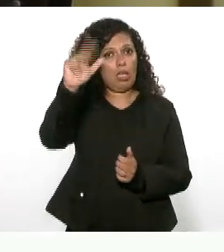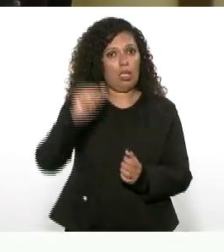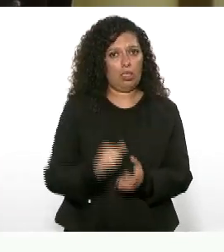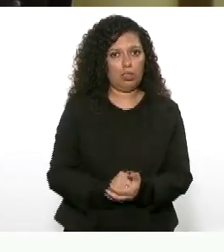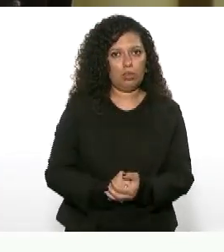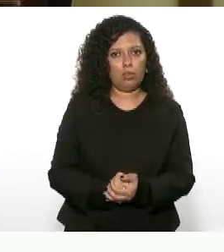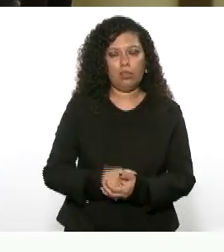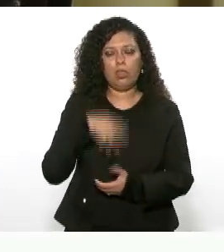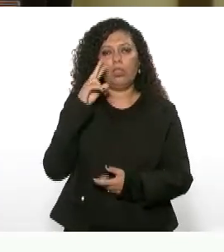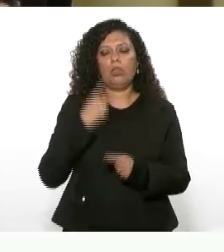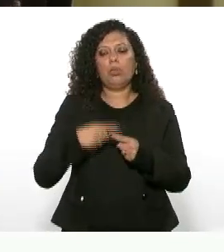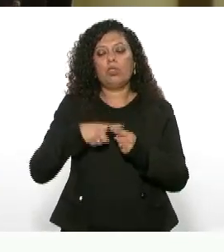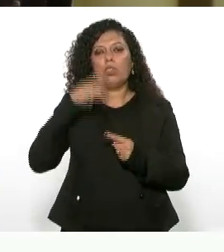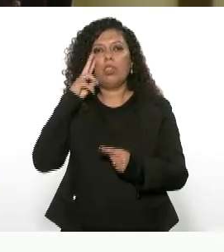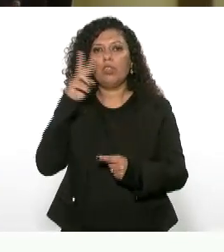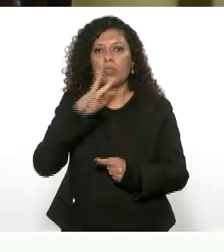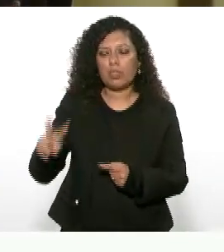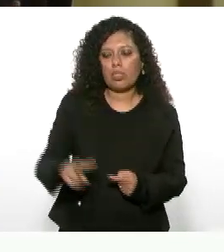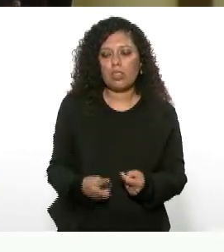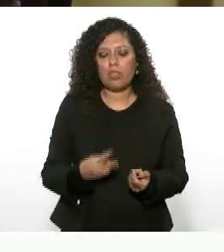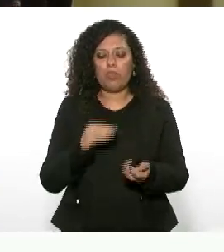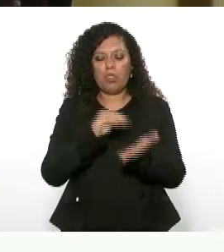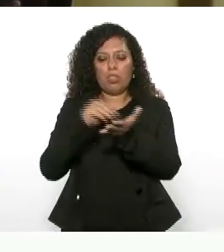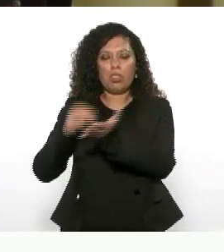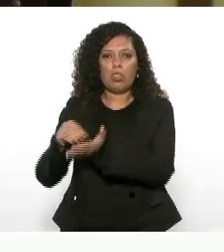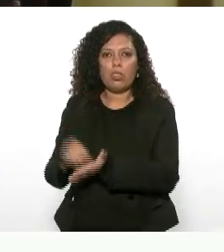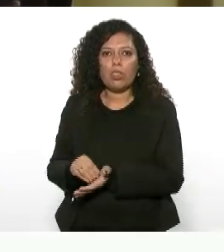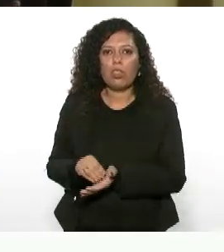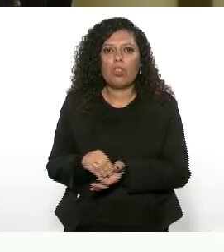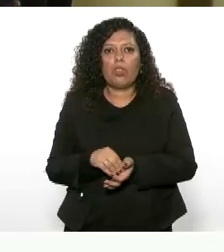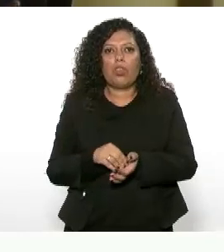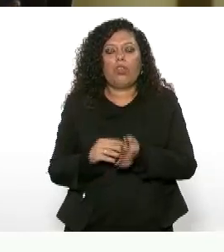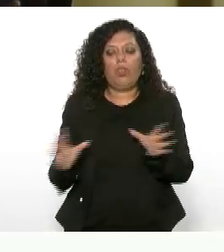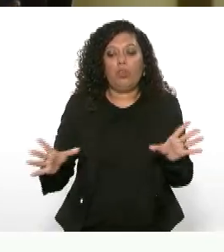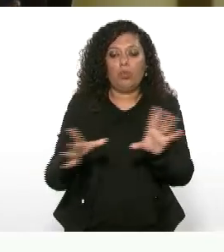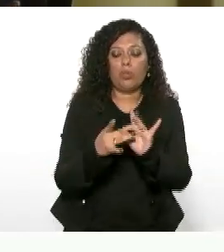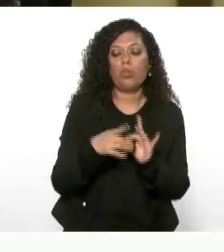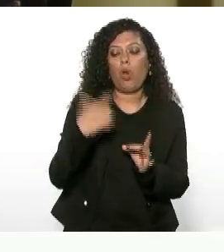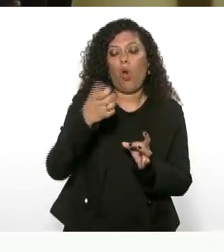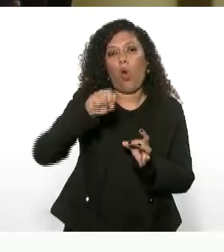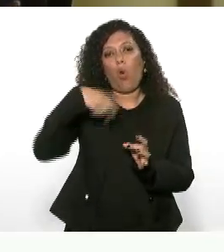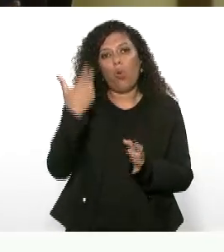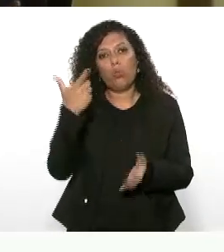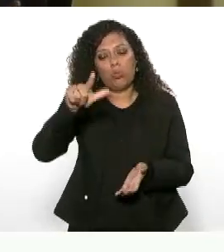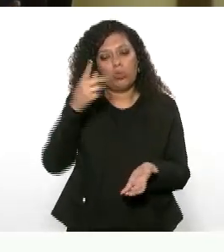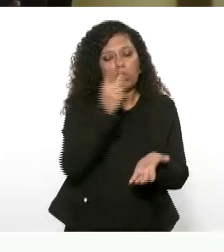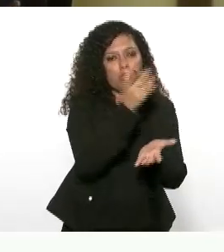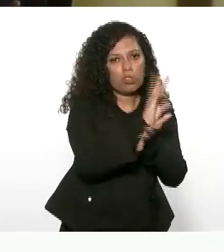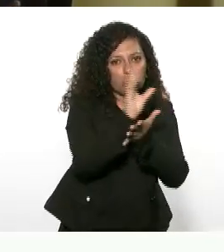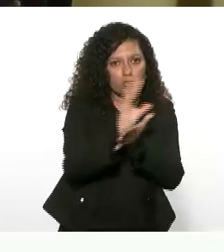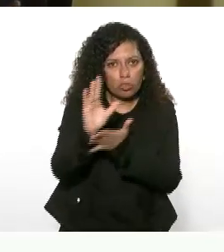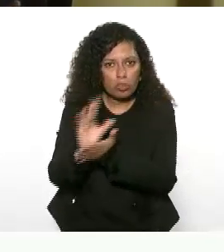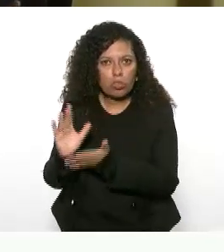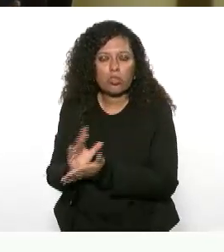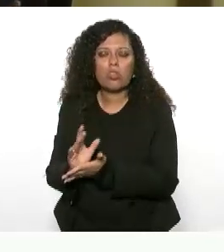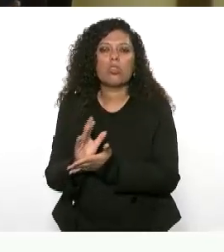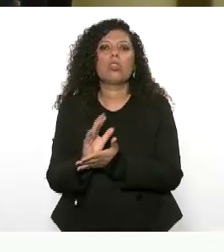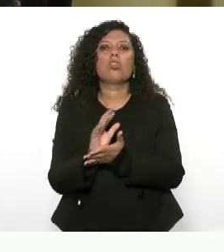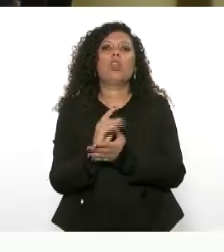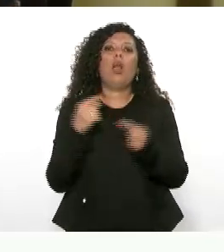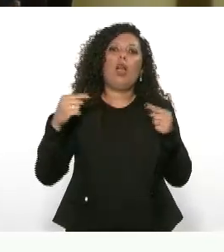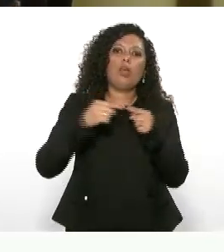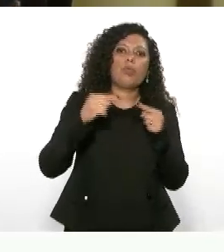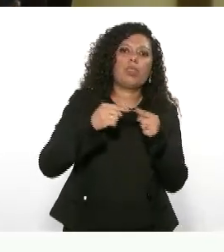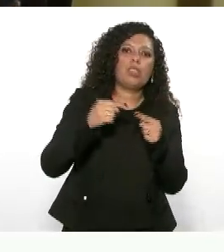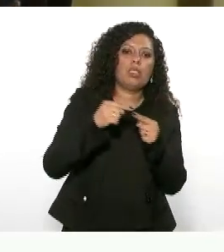esses gargalos de ter uma descentralização que impacta o serviço ou não ter um recurso destinado, uma rubrica destinada para a